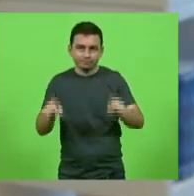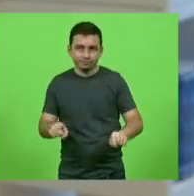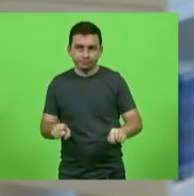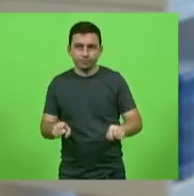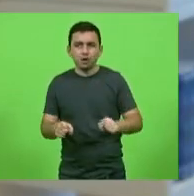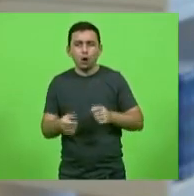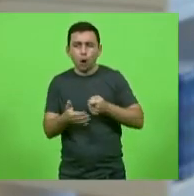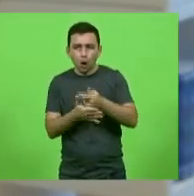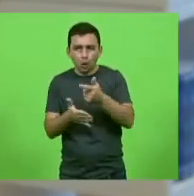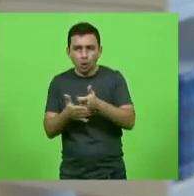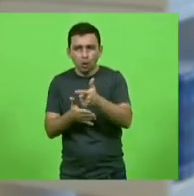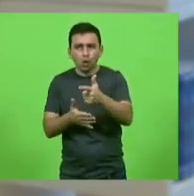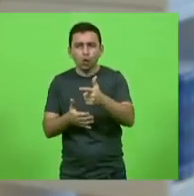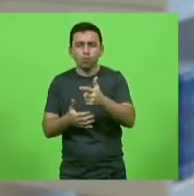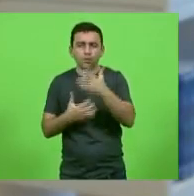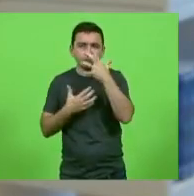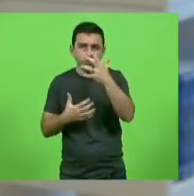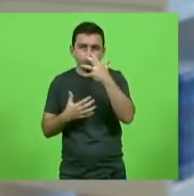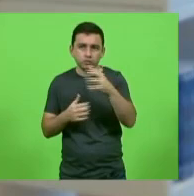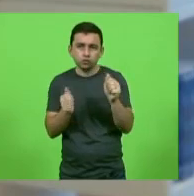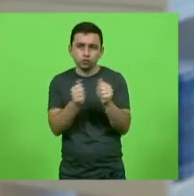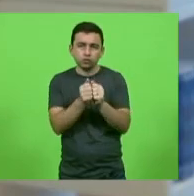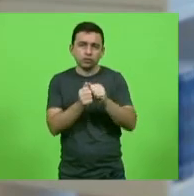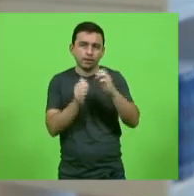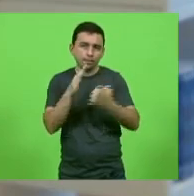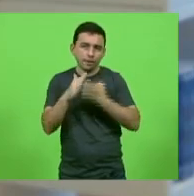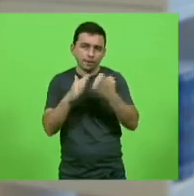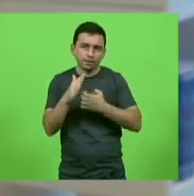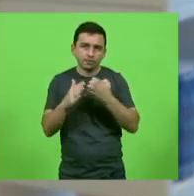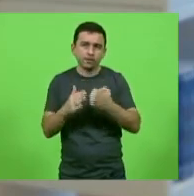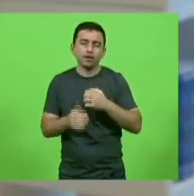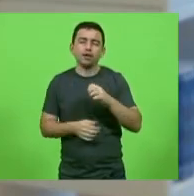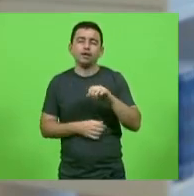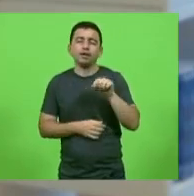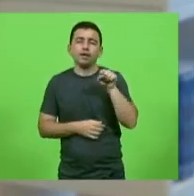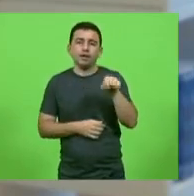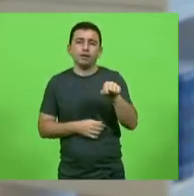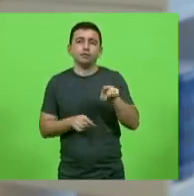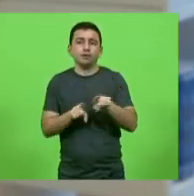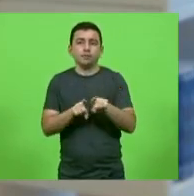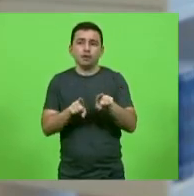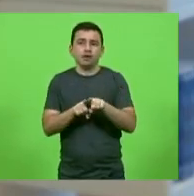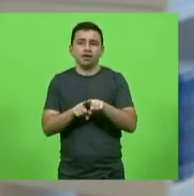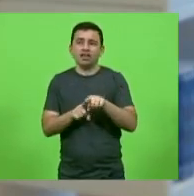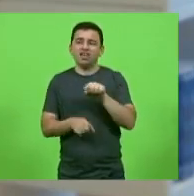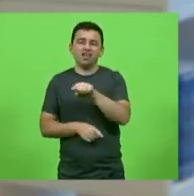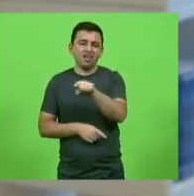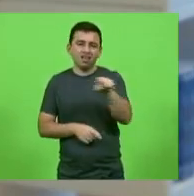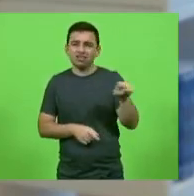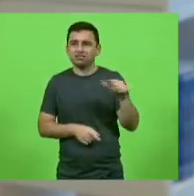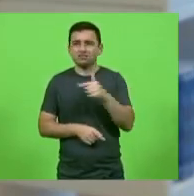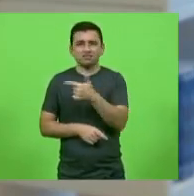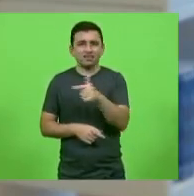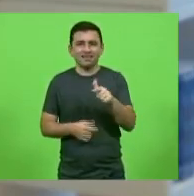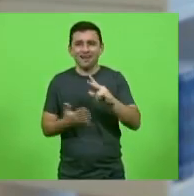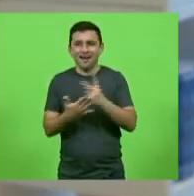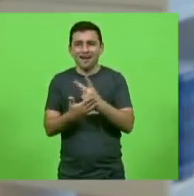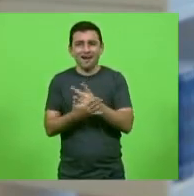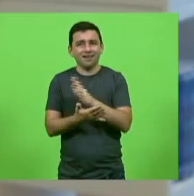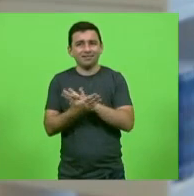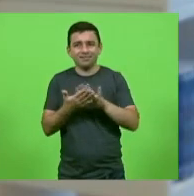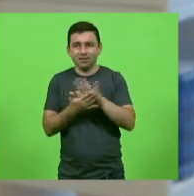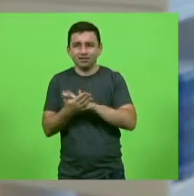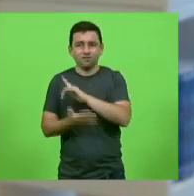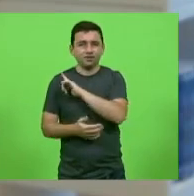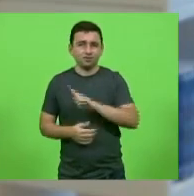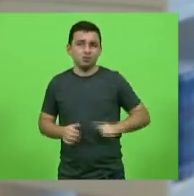operadores junto à empresa Veiga Med, ratifica as razões de defesa e confirma a ausência da prática de qualquer ato ímprobo por parte do governador do